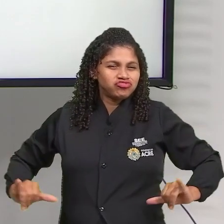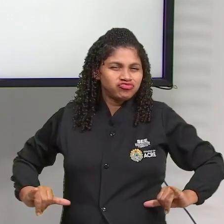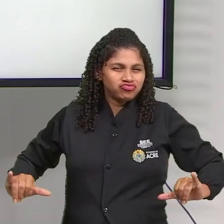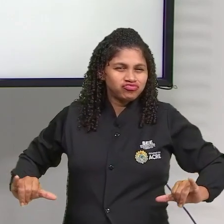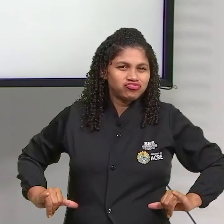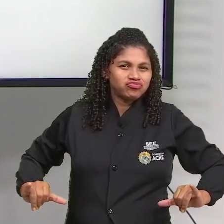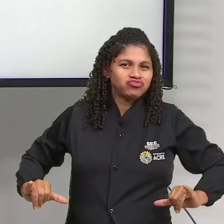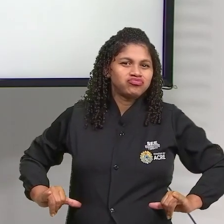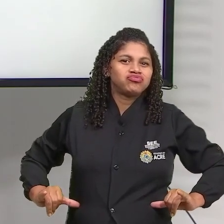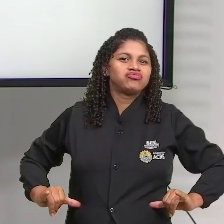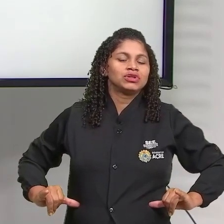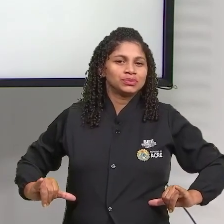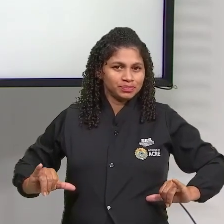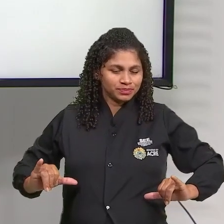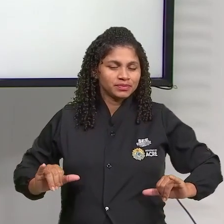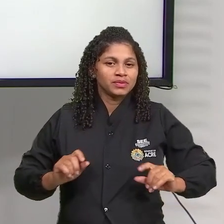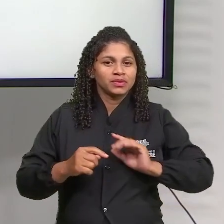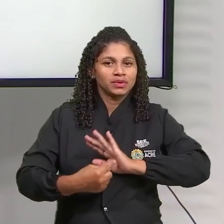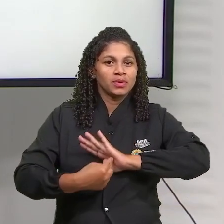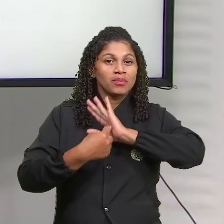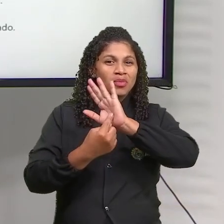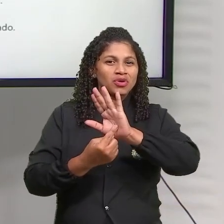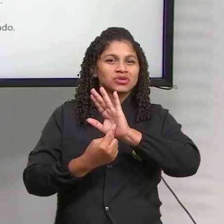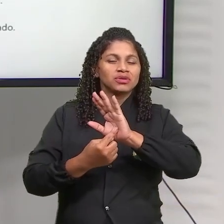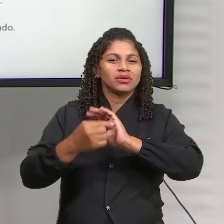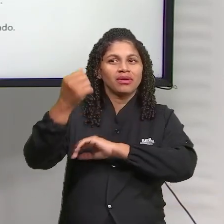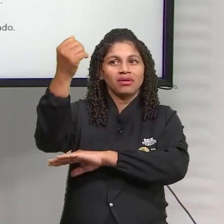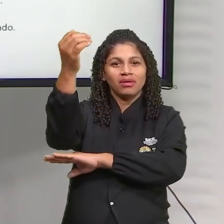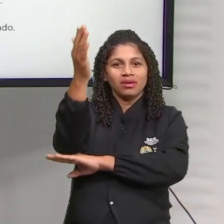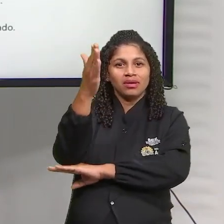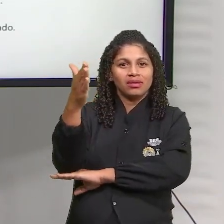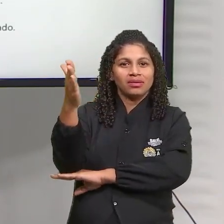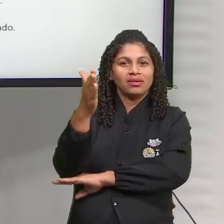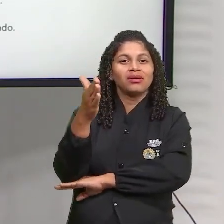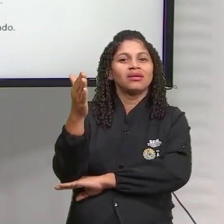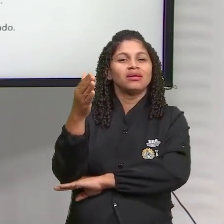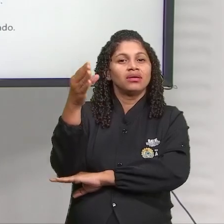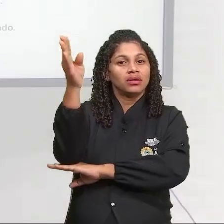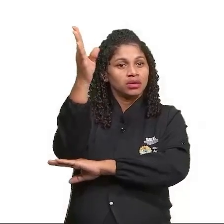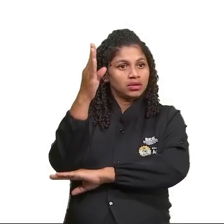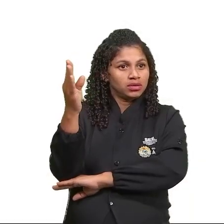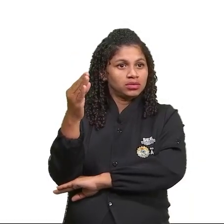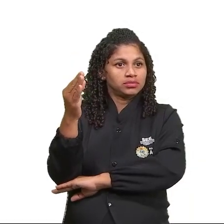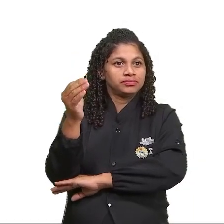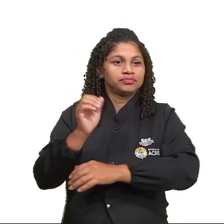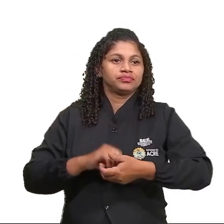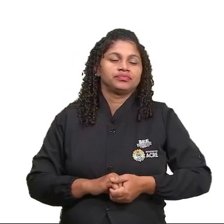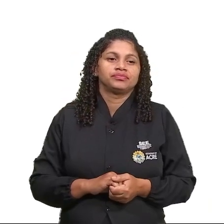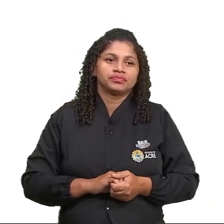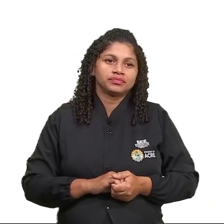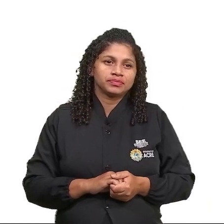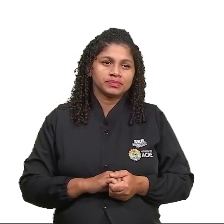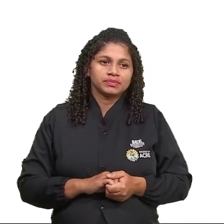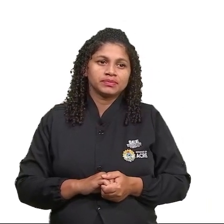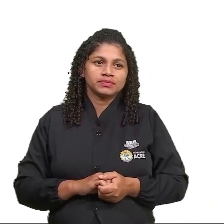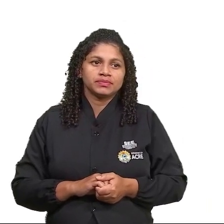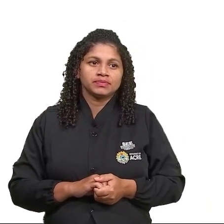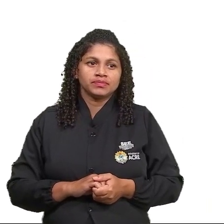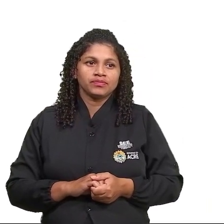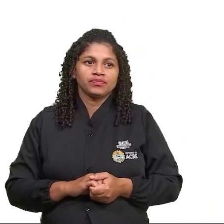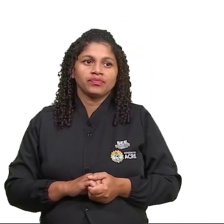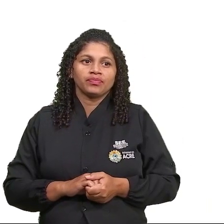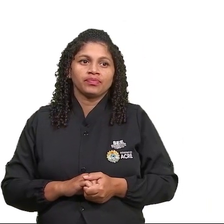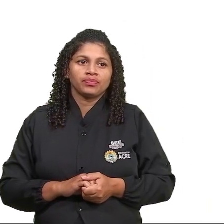bandeira. Cacaso, regime militar. Então bora pronunciar aqui bem rapidinho. Situado na vigência do